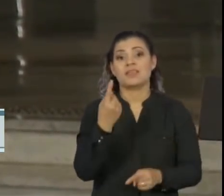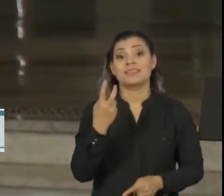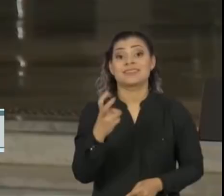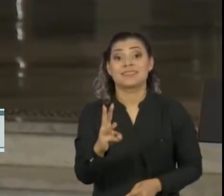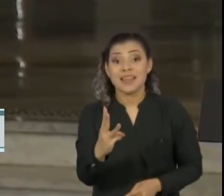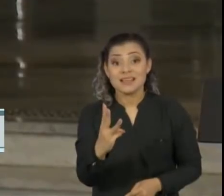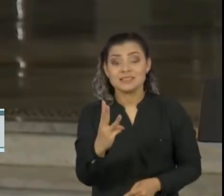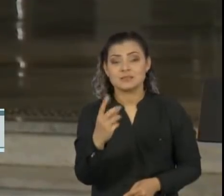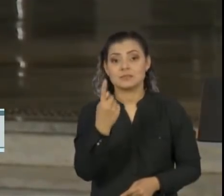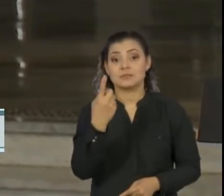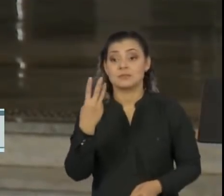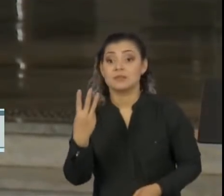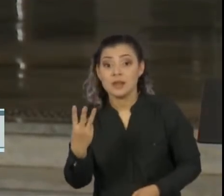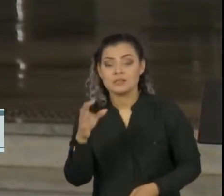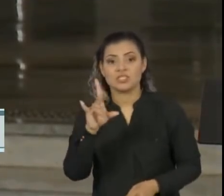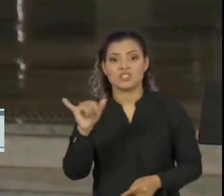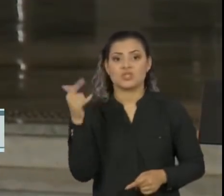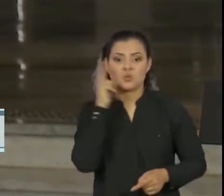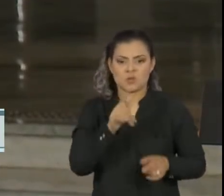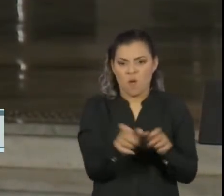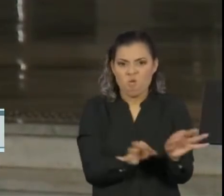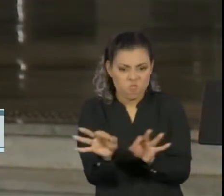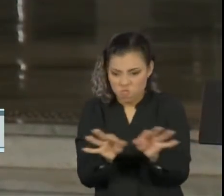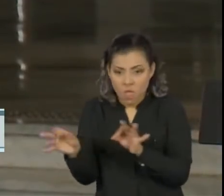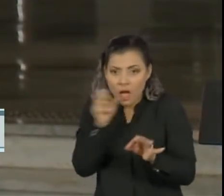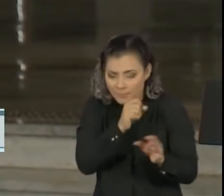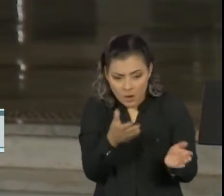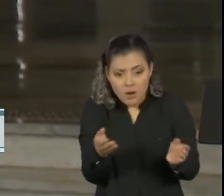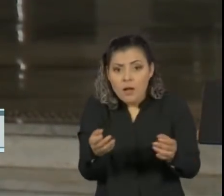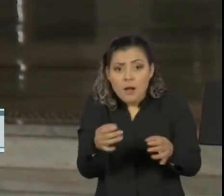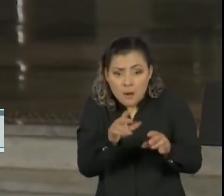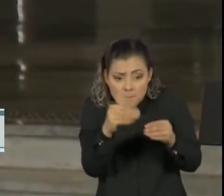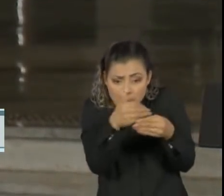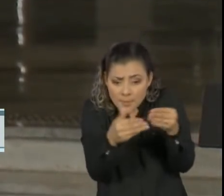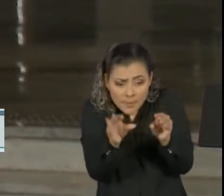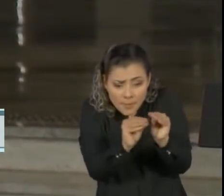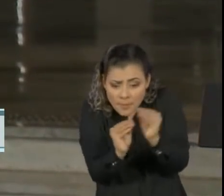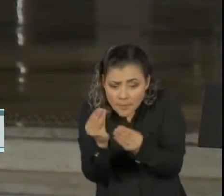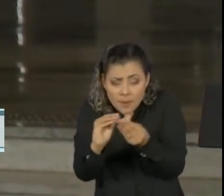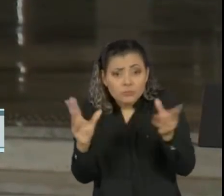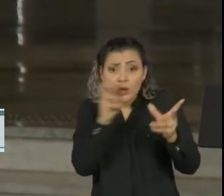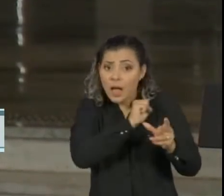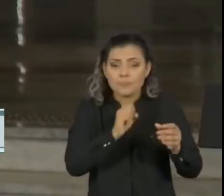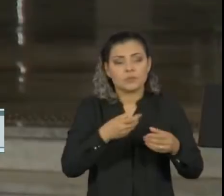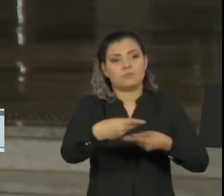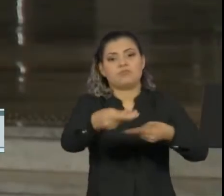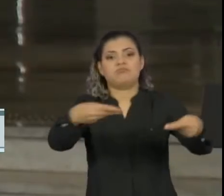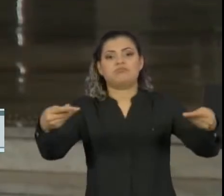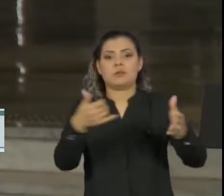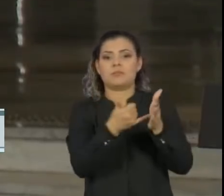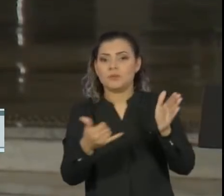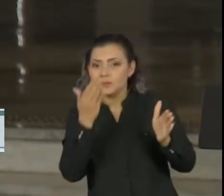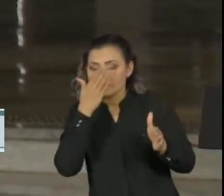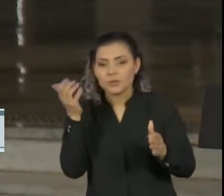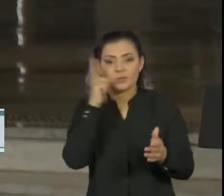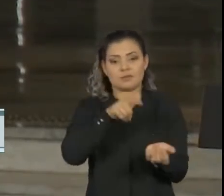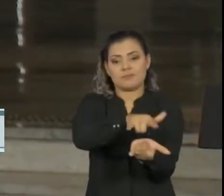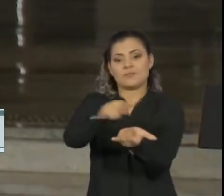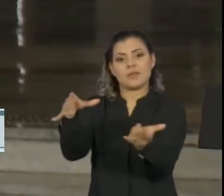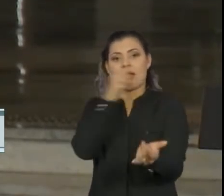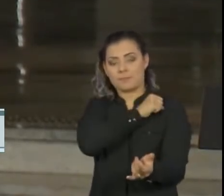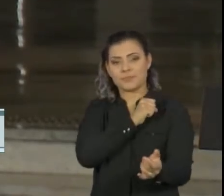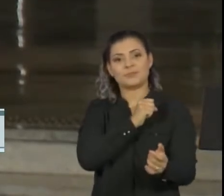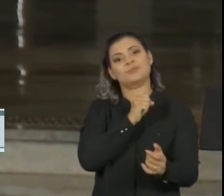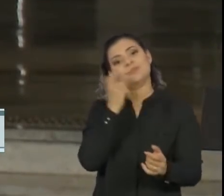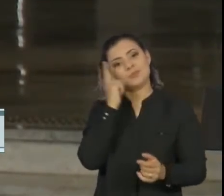essa equipe que faz a calibragem e distribui rapidamente, transformando respiradores em novos leitos de UTI em todo o estado de